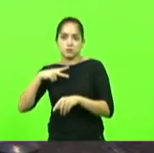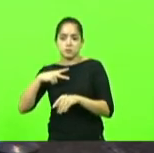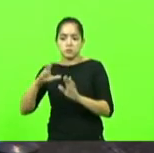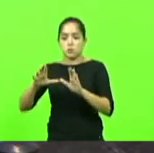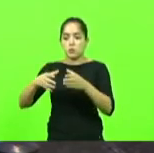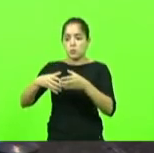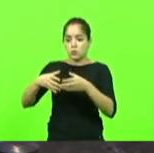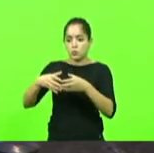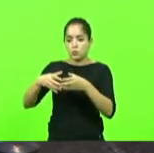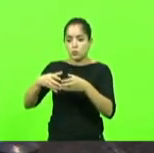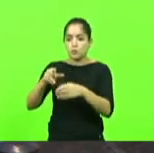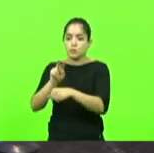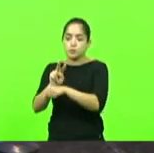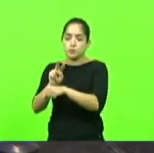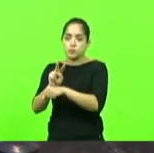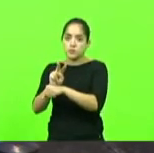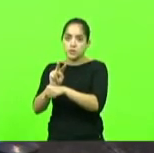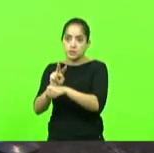que seja dedicado